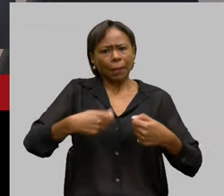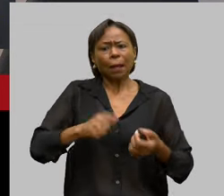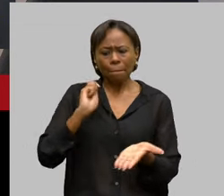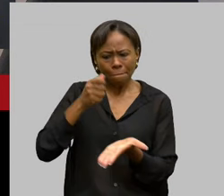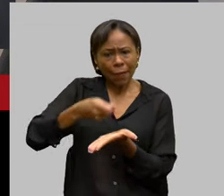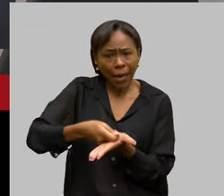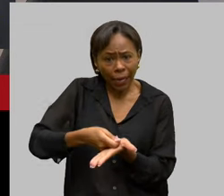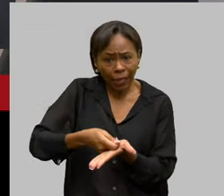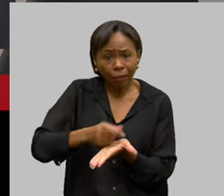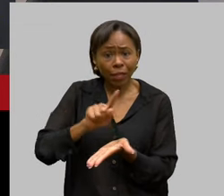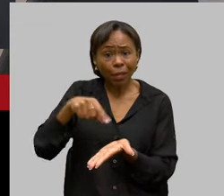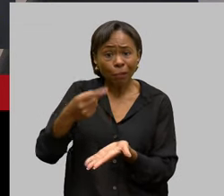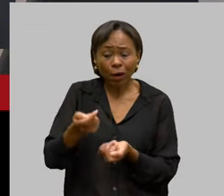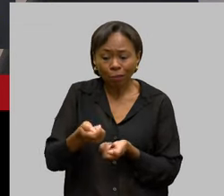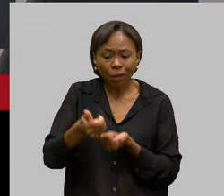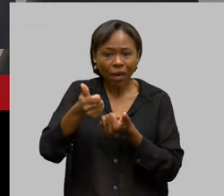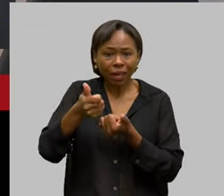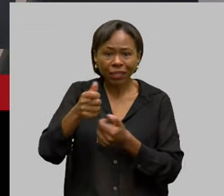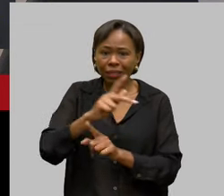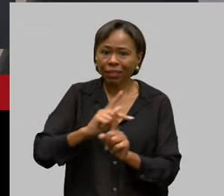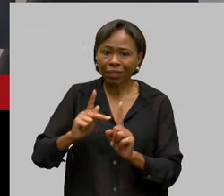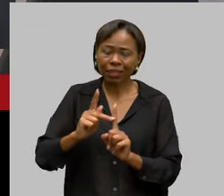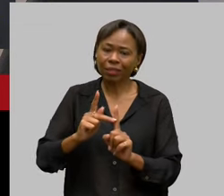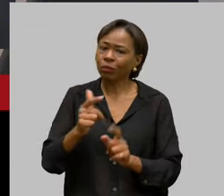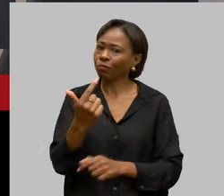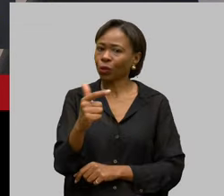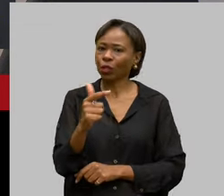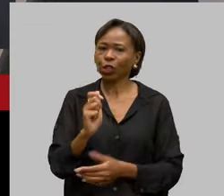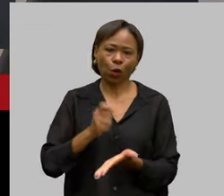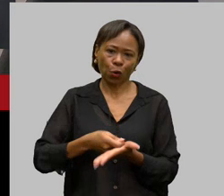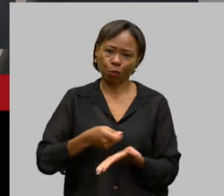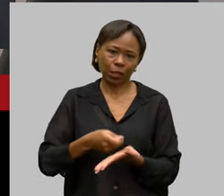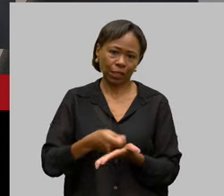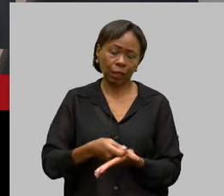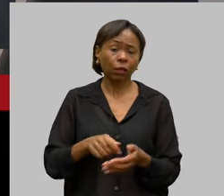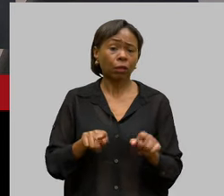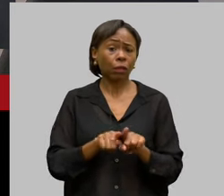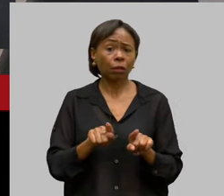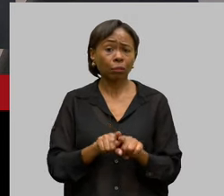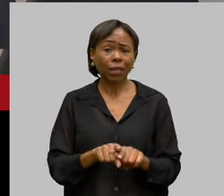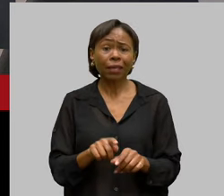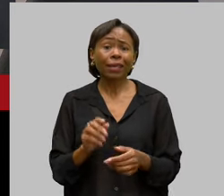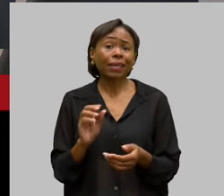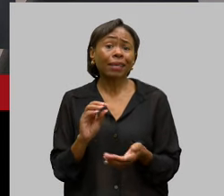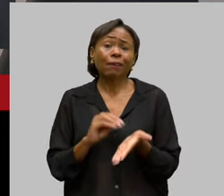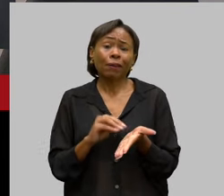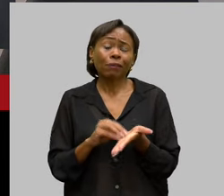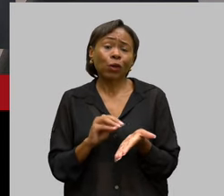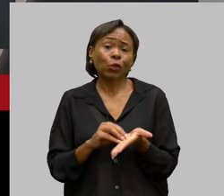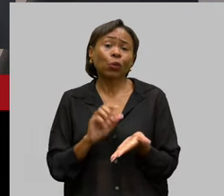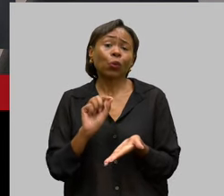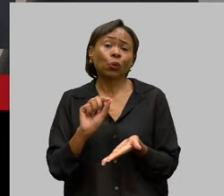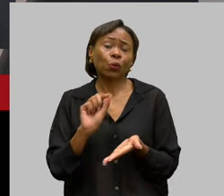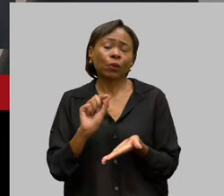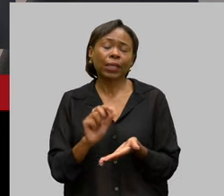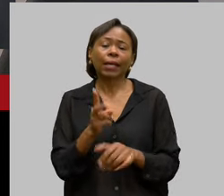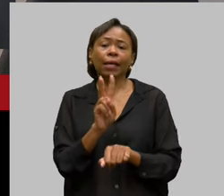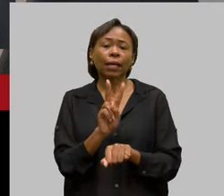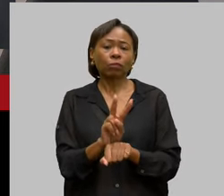naquele sentido e o mais interessante que não houve também naquele momento menção alguma sobre critérios de preservação de